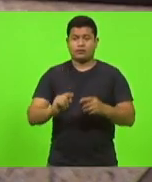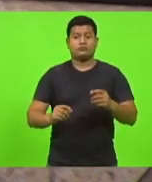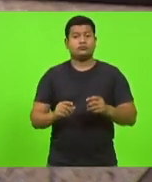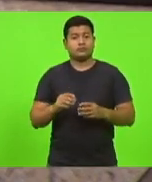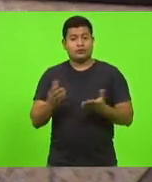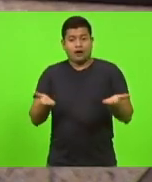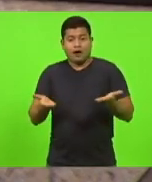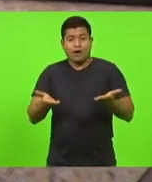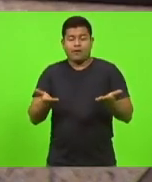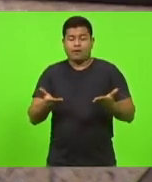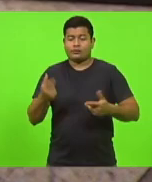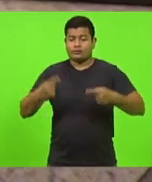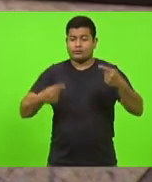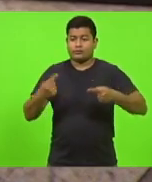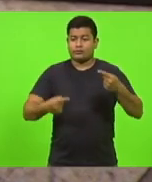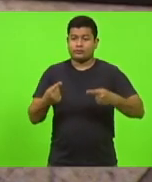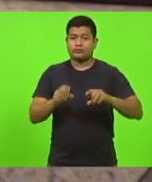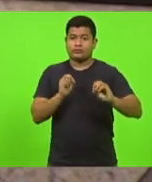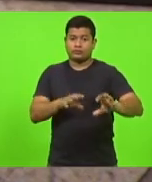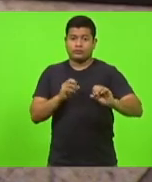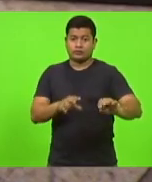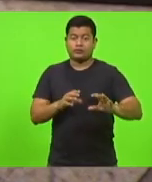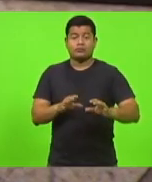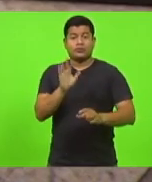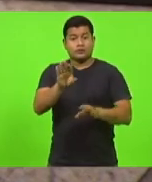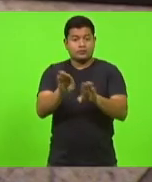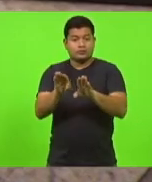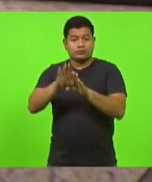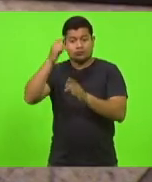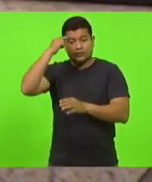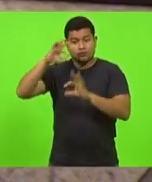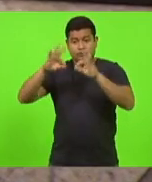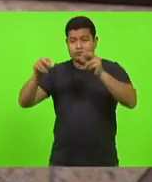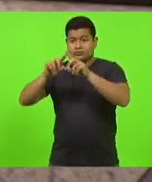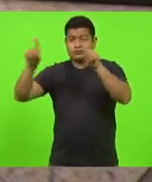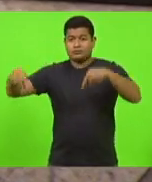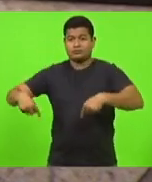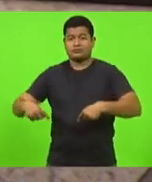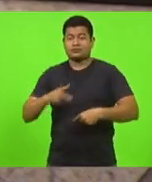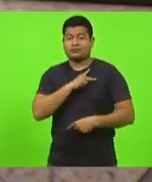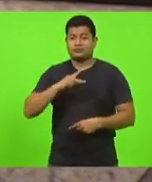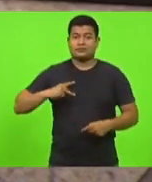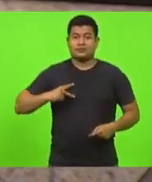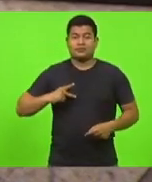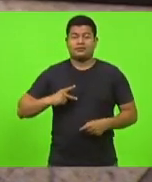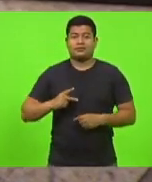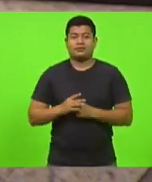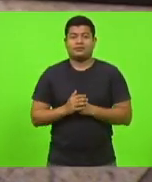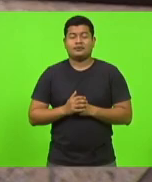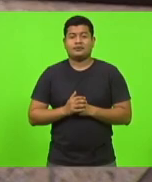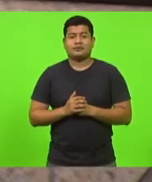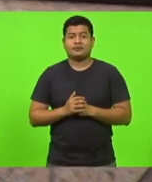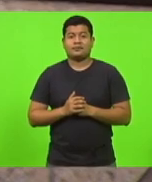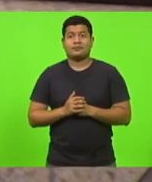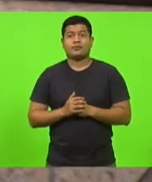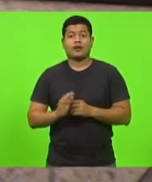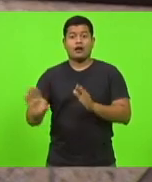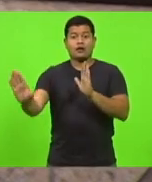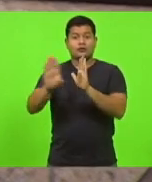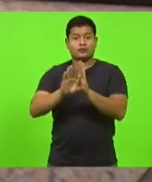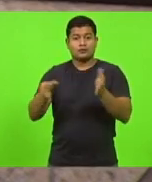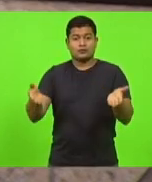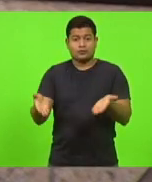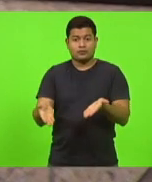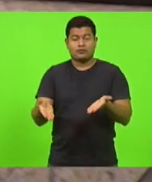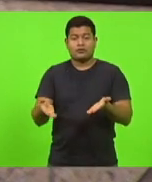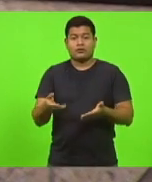educação, mas de todos os servidores públicos. Então, tem esse compromisso. Quando chegou o projeto de lei do